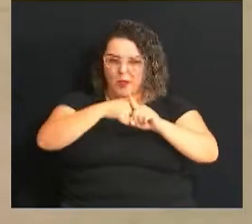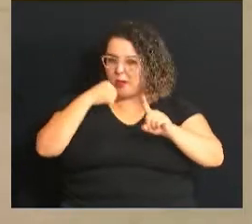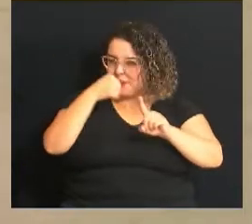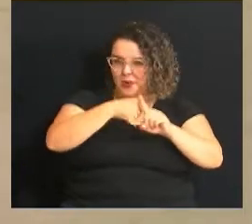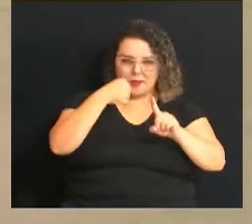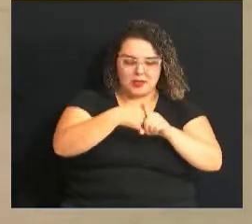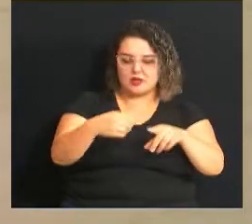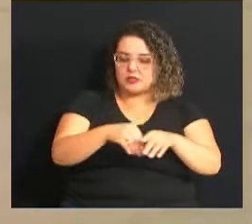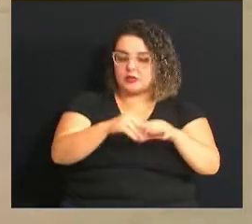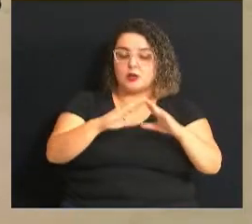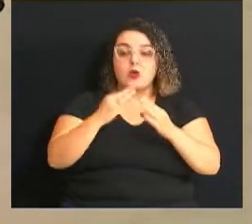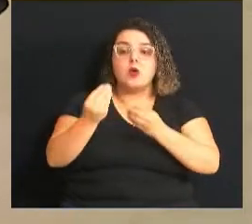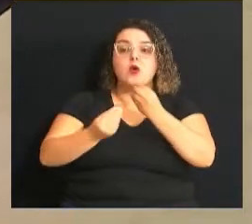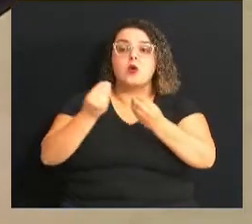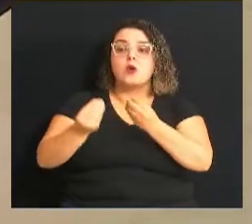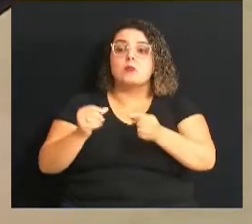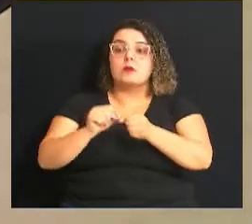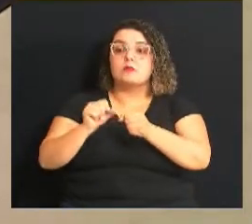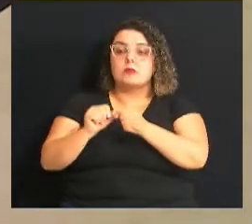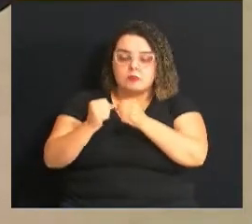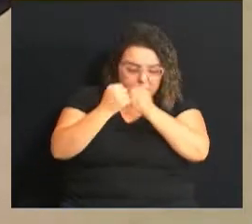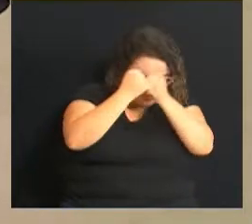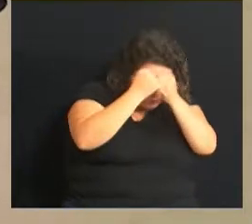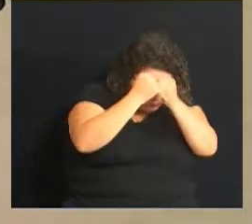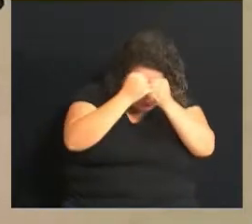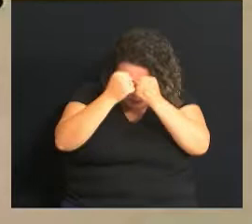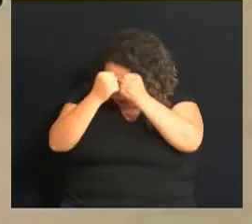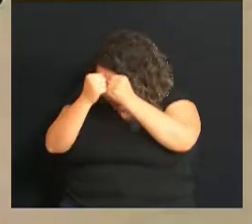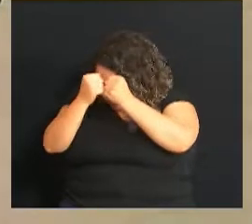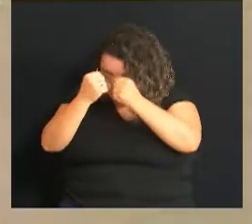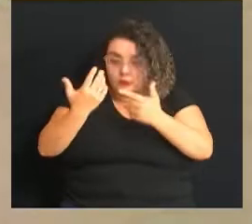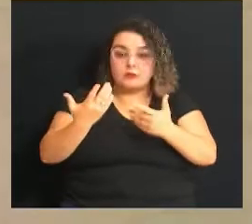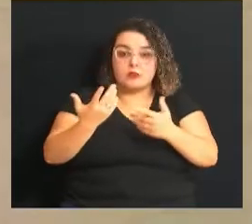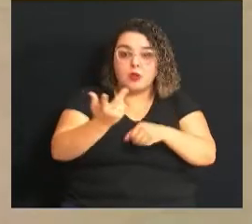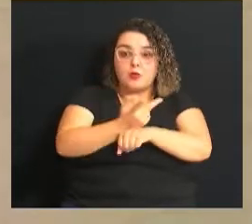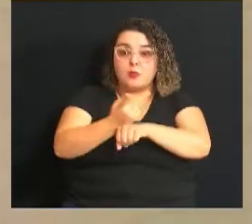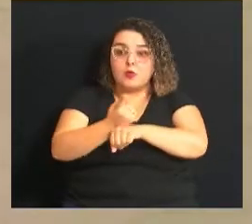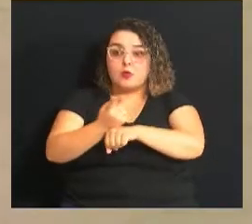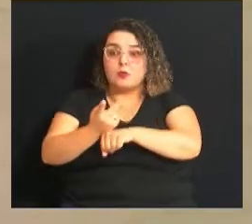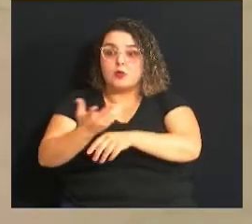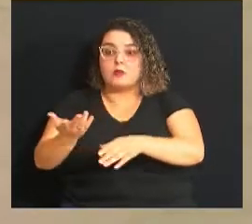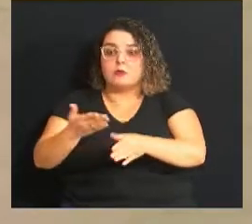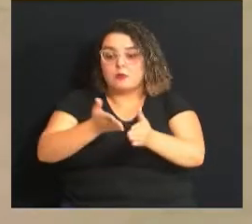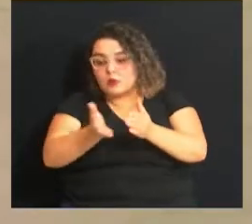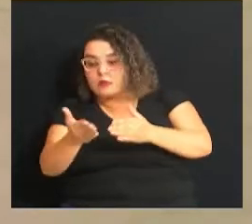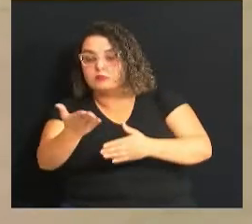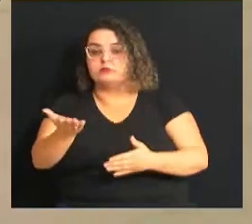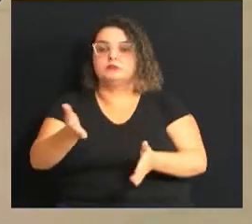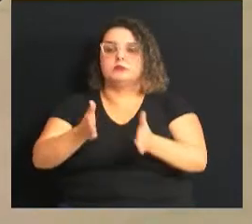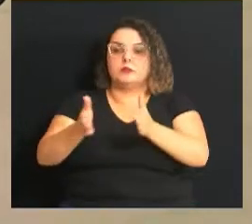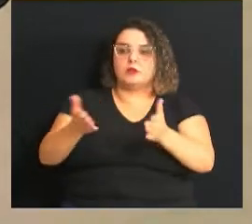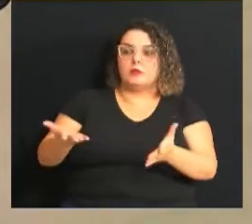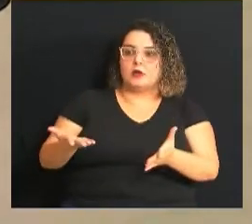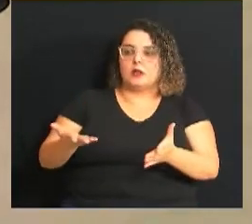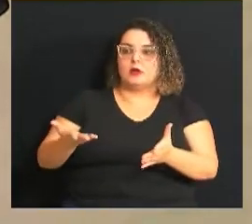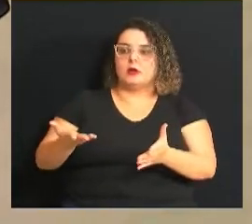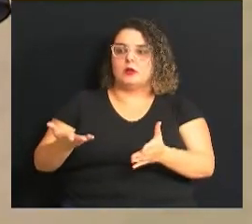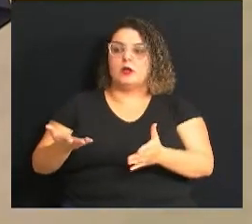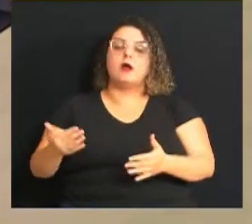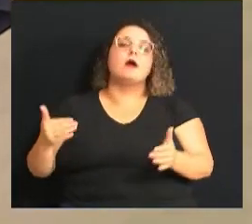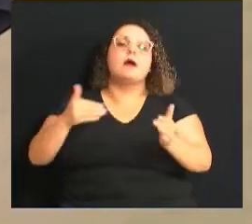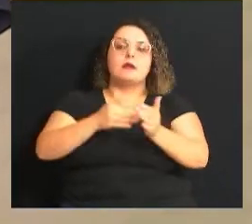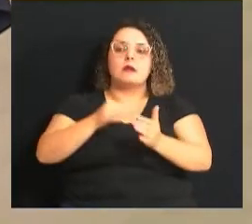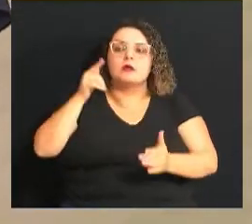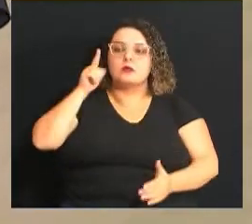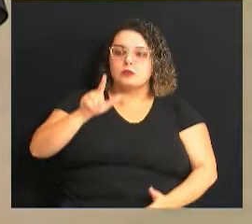que ela faz para se proteger enquanto busca ajuda para se desvencilhar dessa situação até que ela consiga acionar